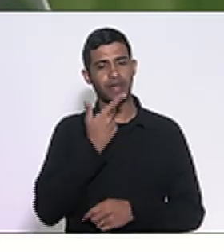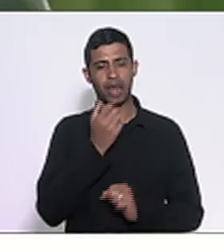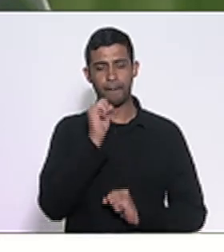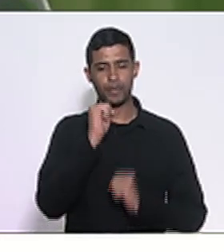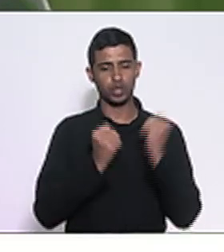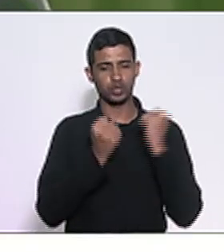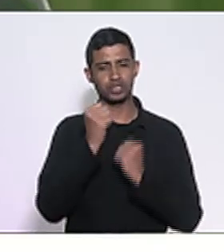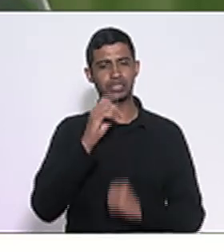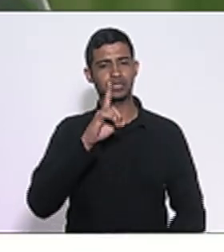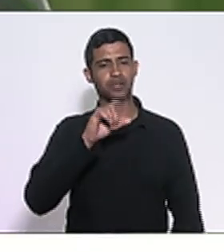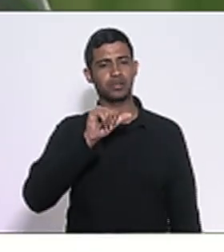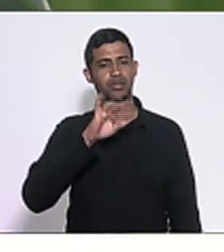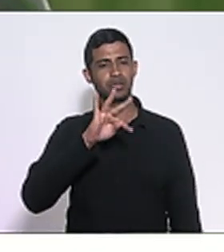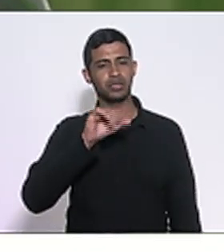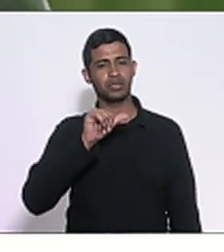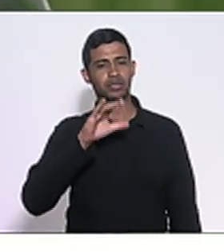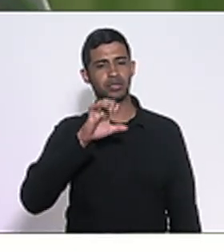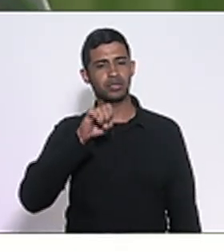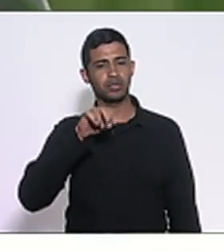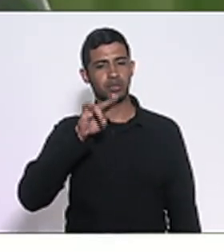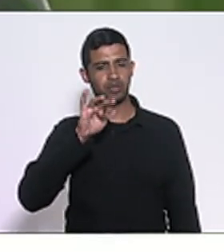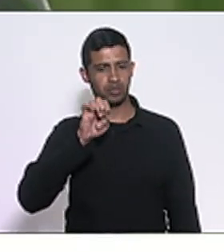temos também um movimento de